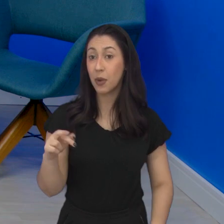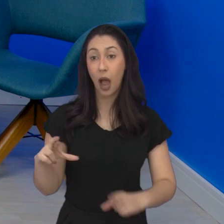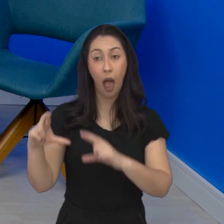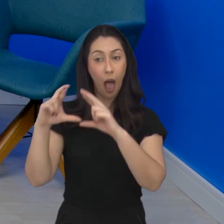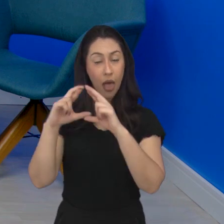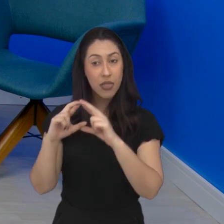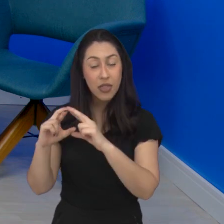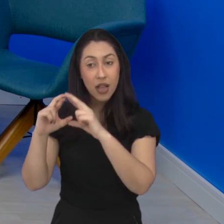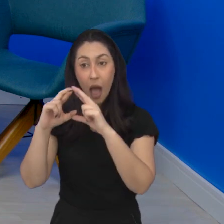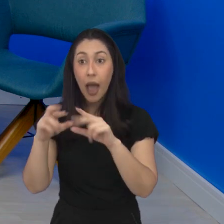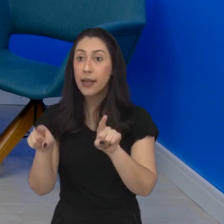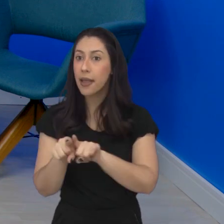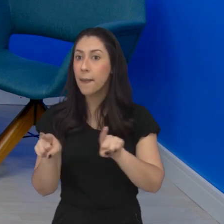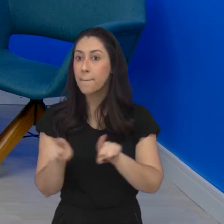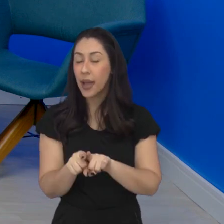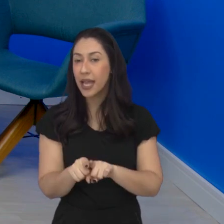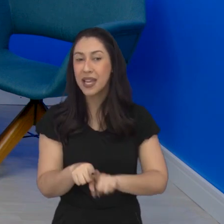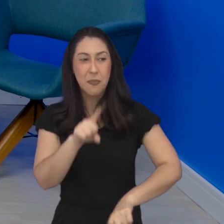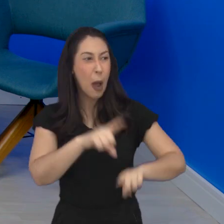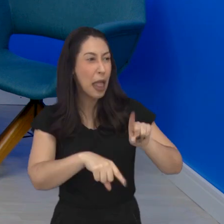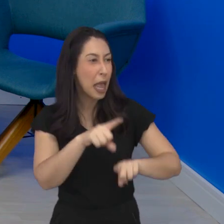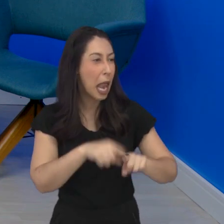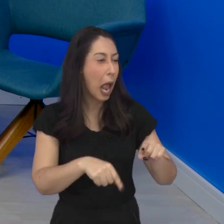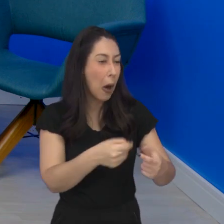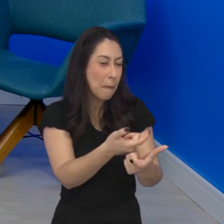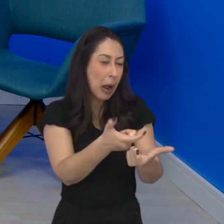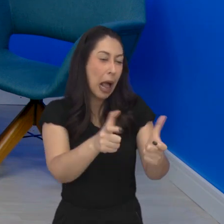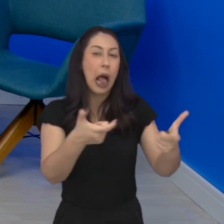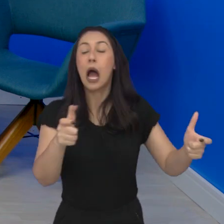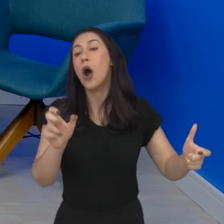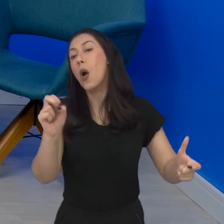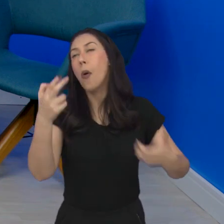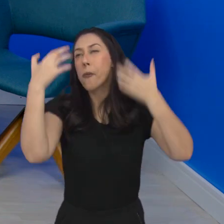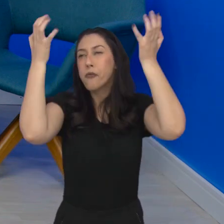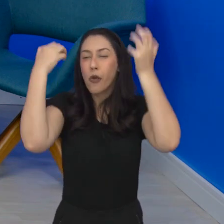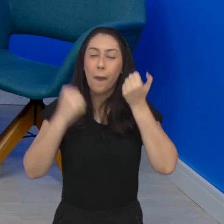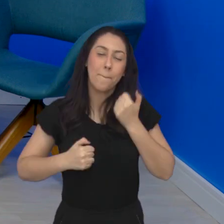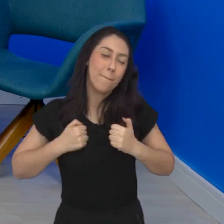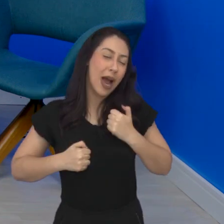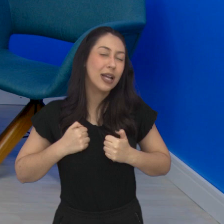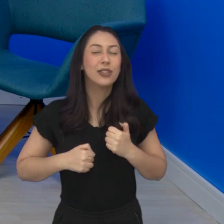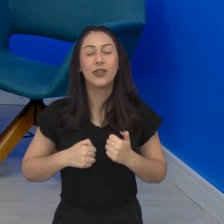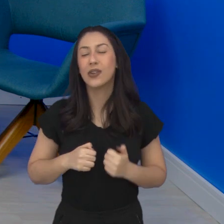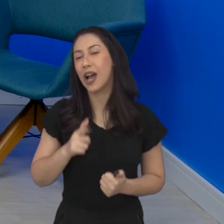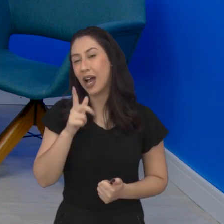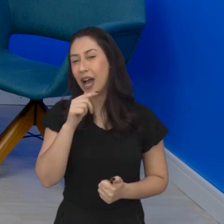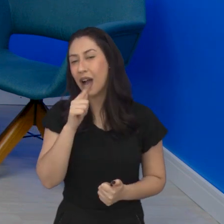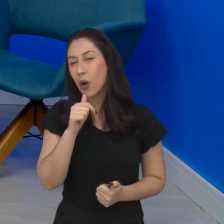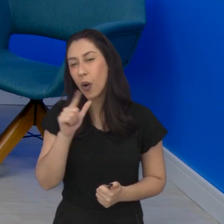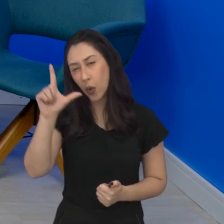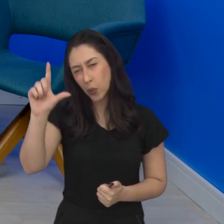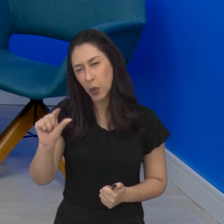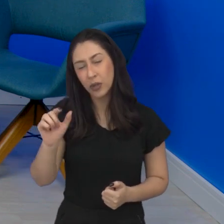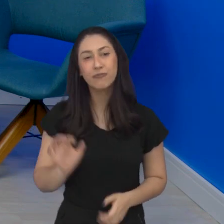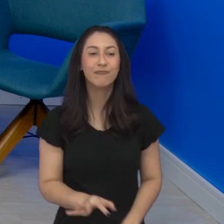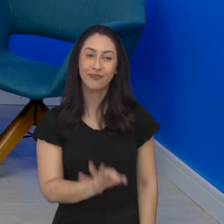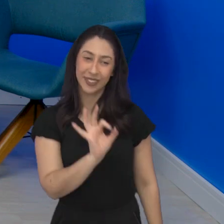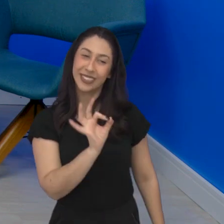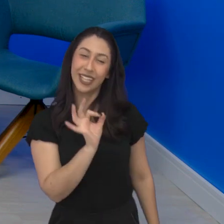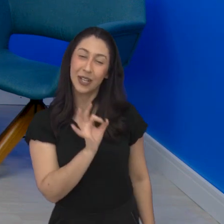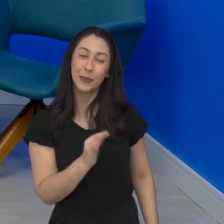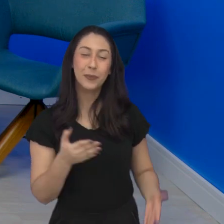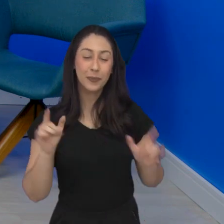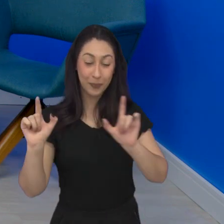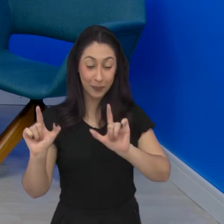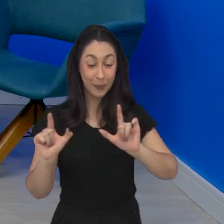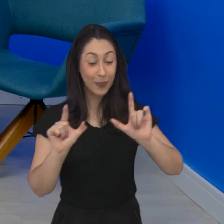para a gente reciclar, tanto para a gente parar de usar tantos materiais, até economizar aquela água do banho, tudo isso faz diferença, né? Com certeza.